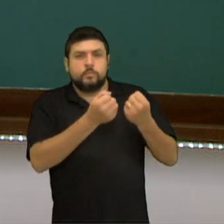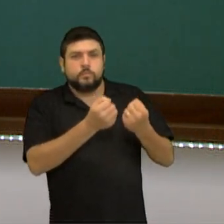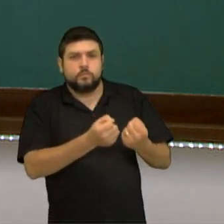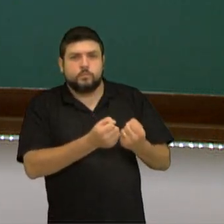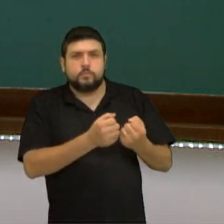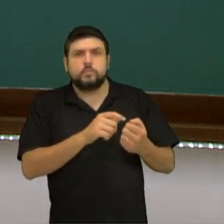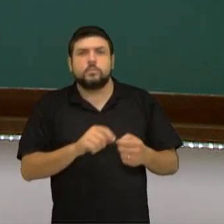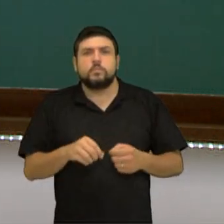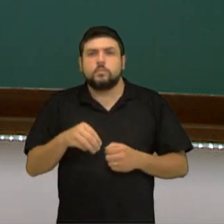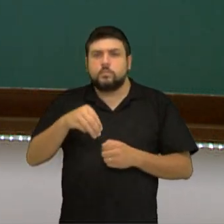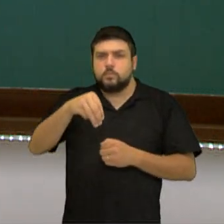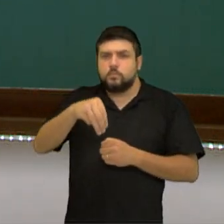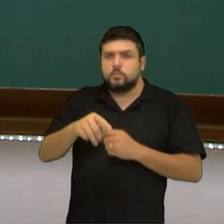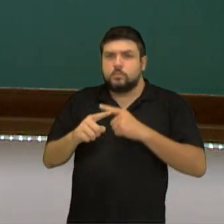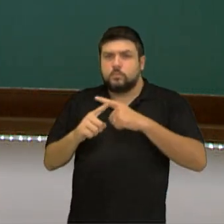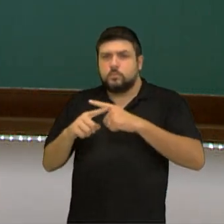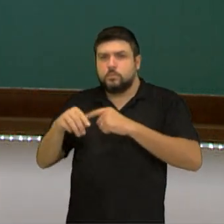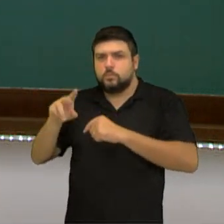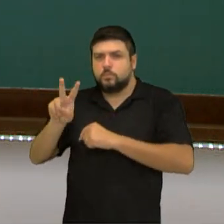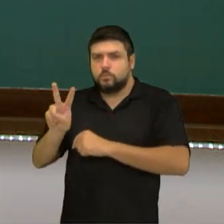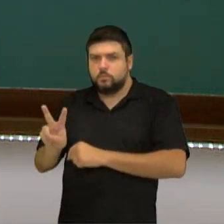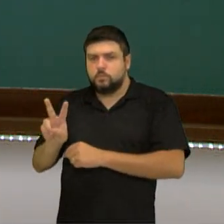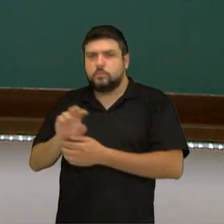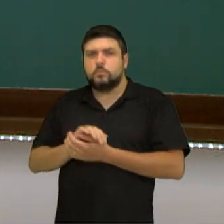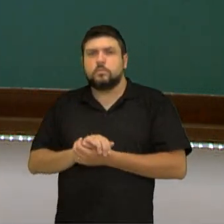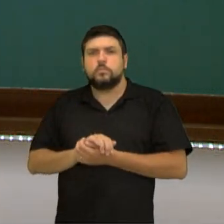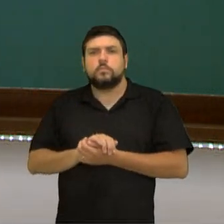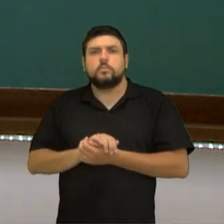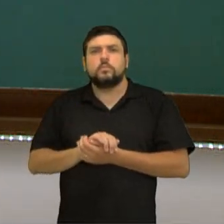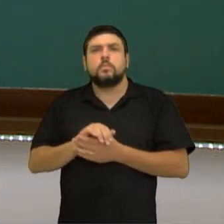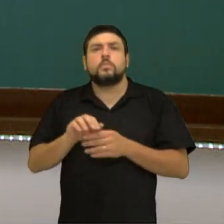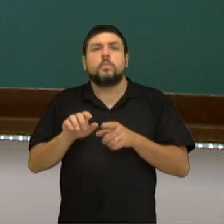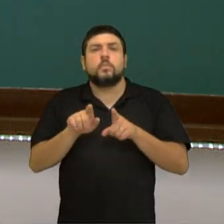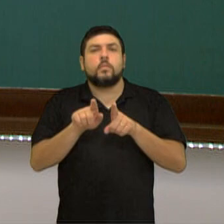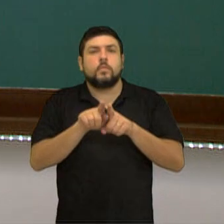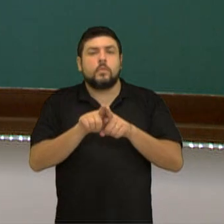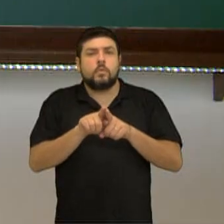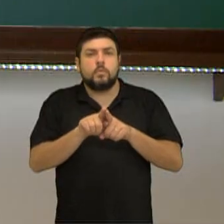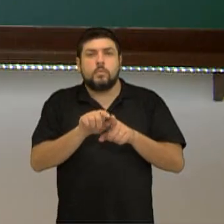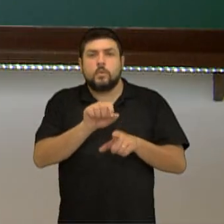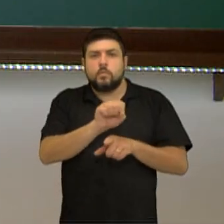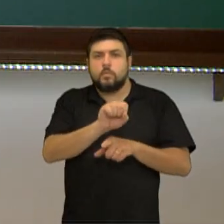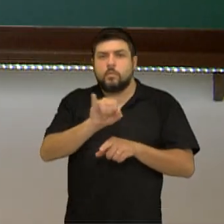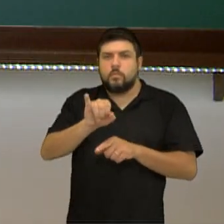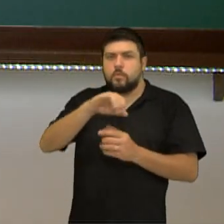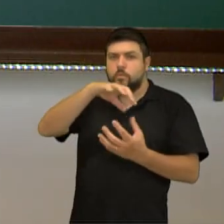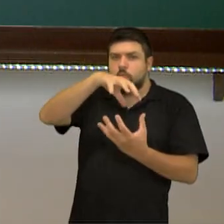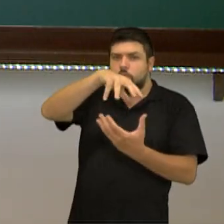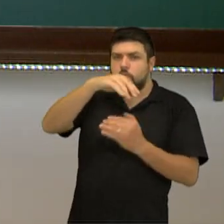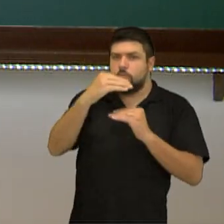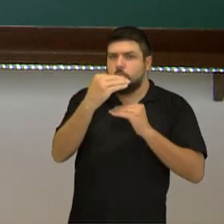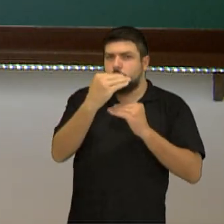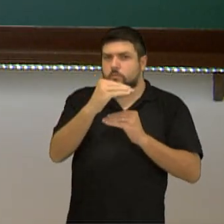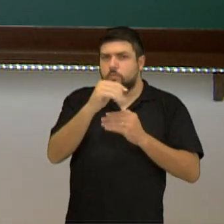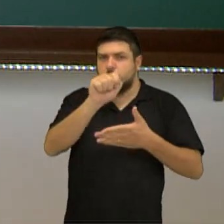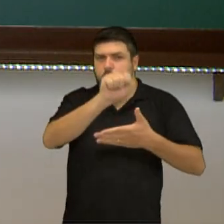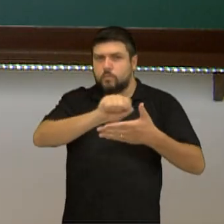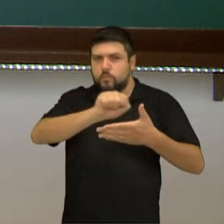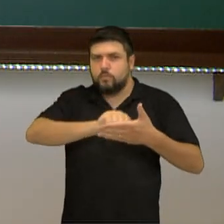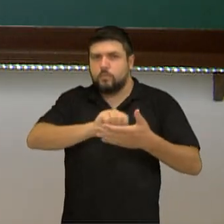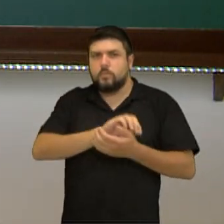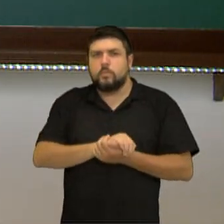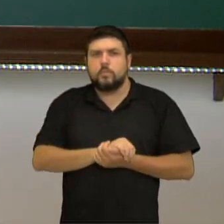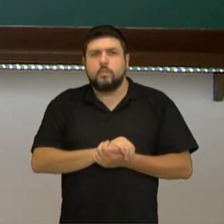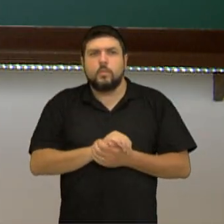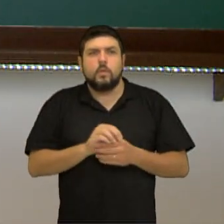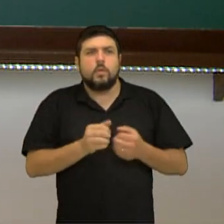Q igual M vezes V. E trabalhando com o Sistema Internacional de Medida, nós vamos perceber o seguinte: a massa, ela